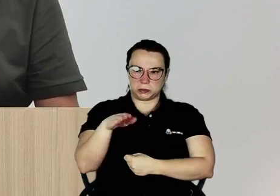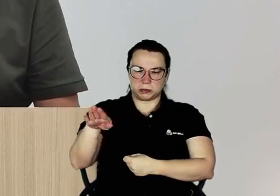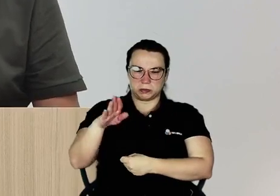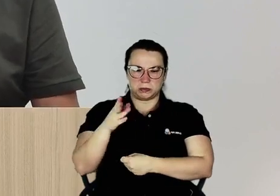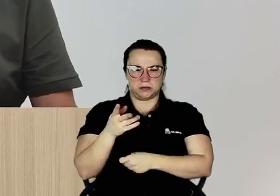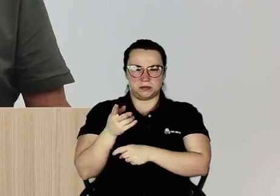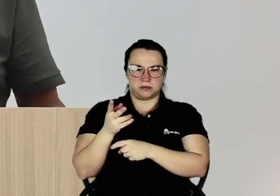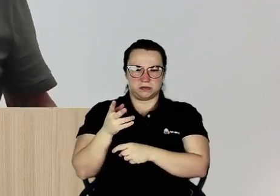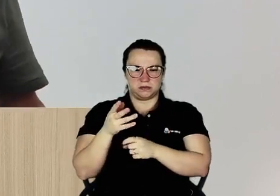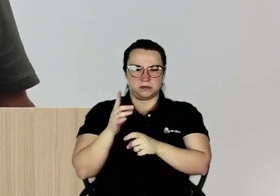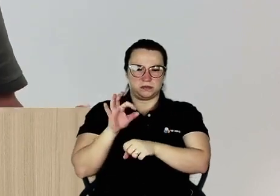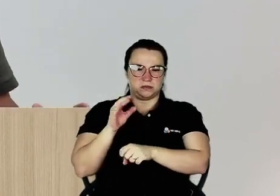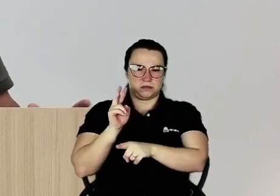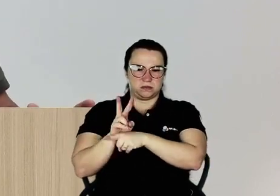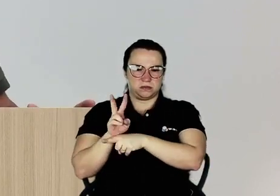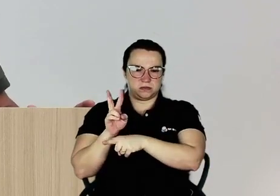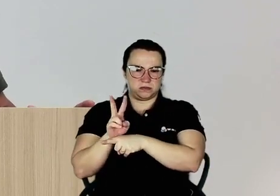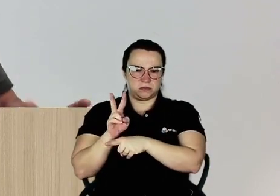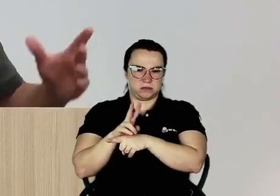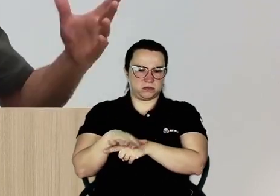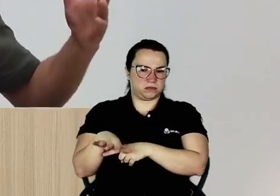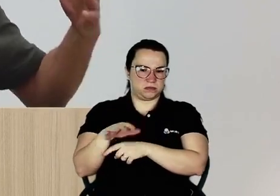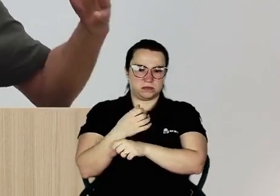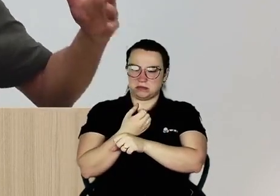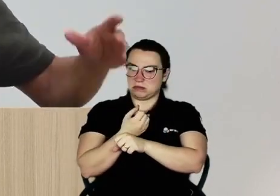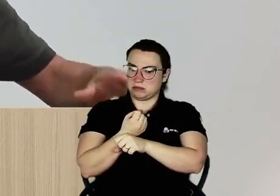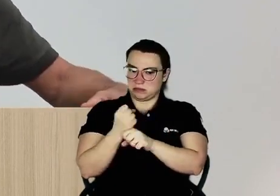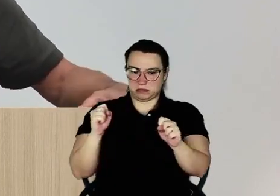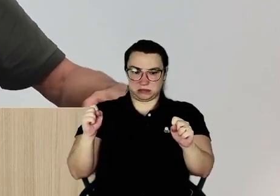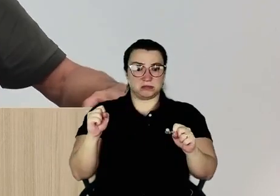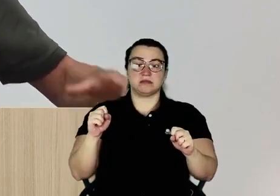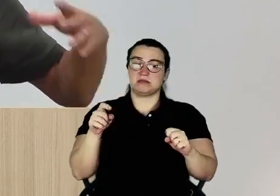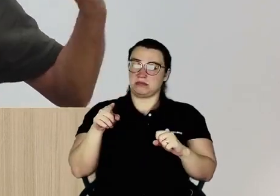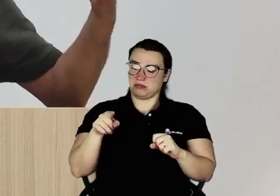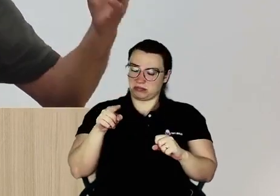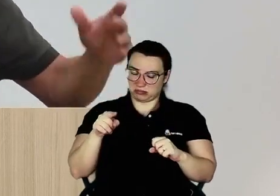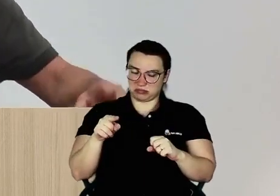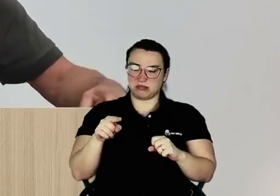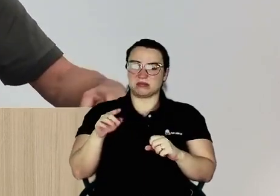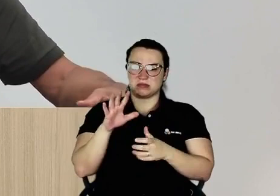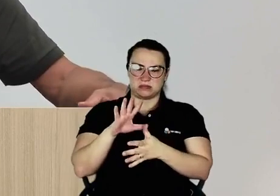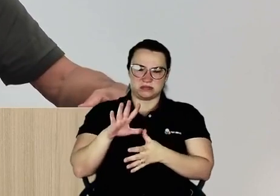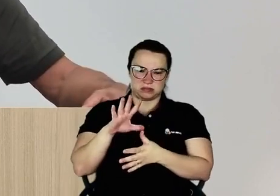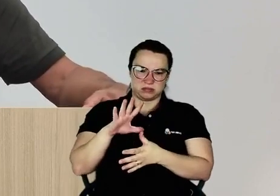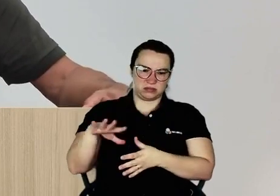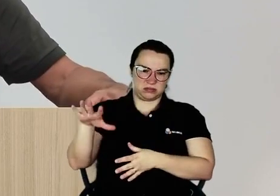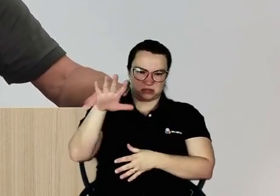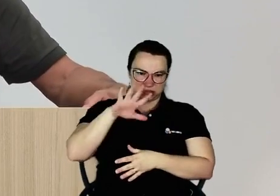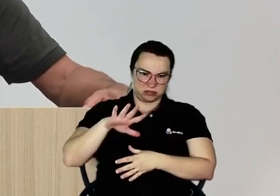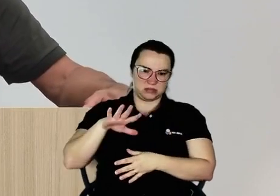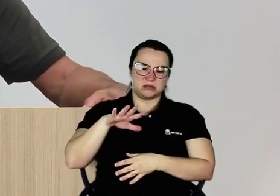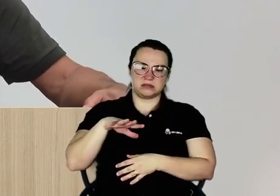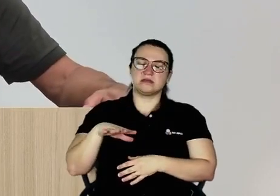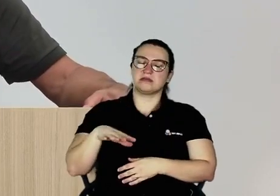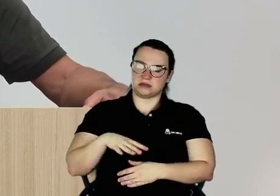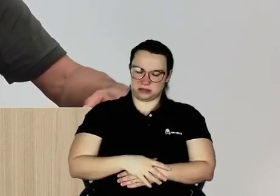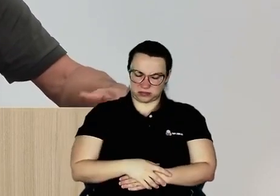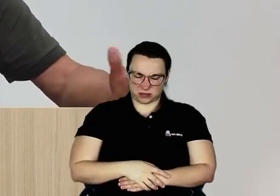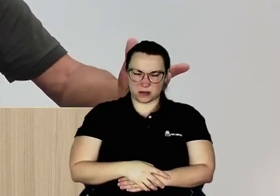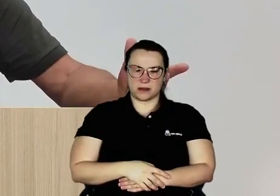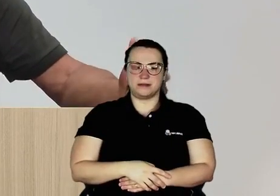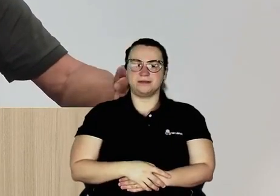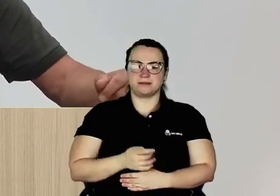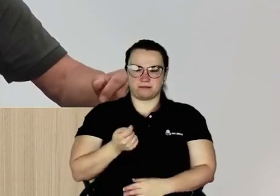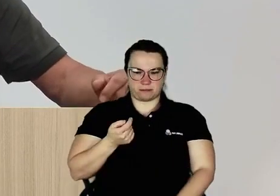nossa região, que não é pequeno, a nosso território, geograficamente falando, Muito pouco.